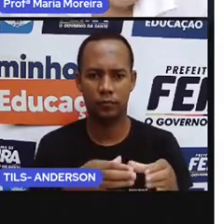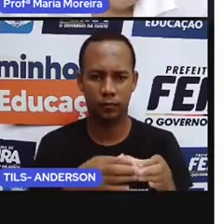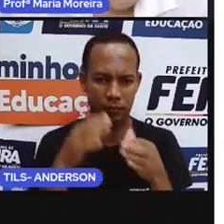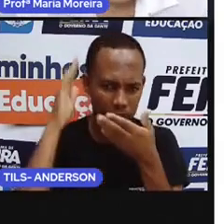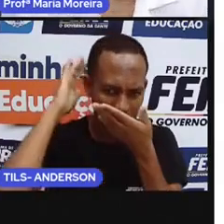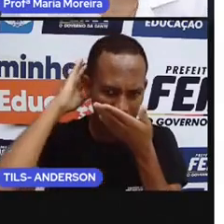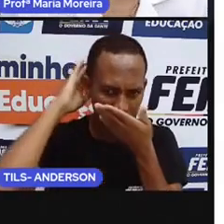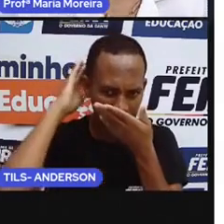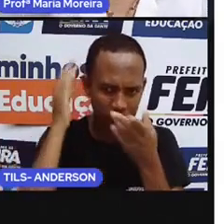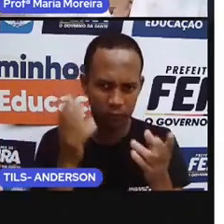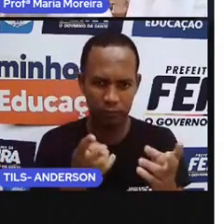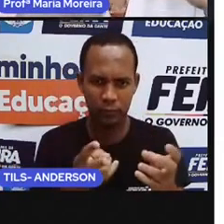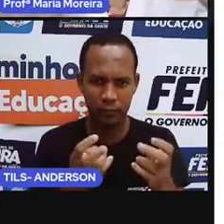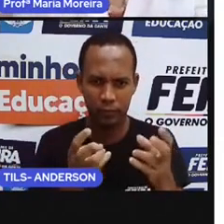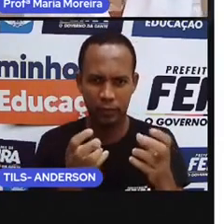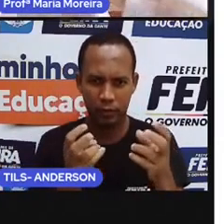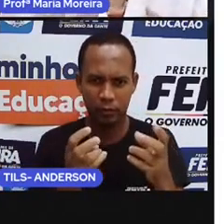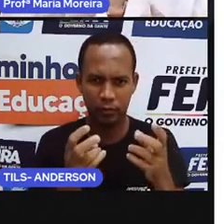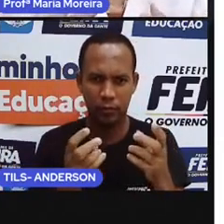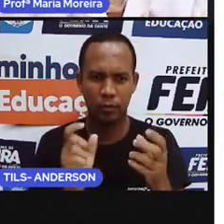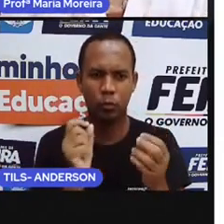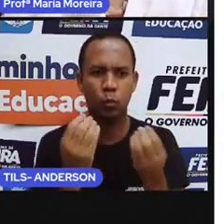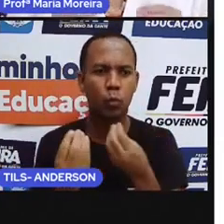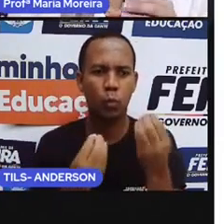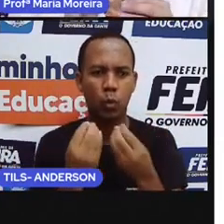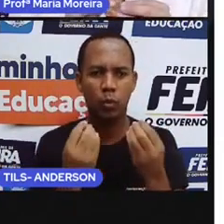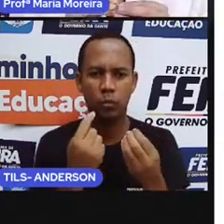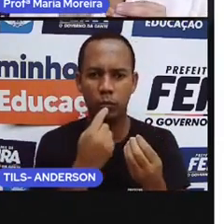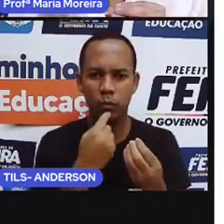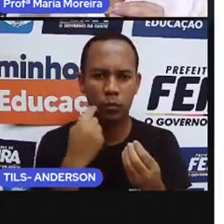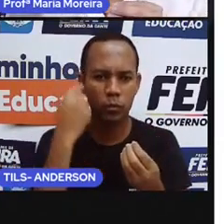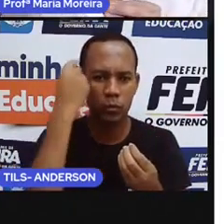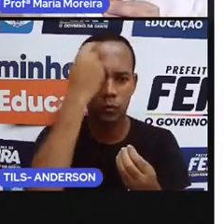vocês perceberam que os traços, né, a fisionomia, já